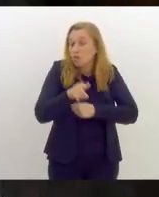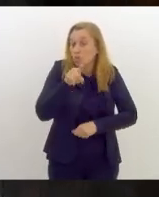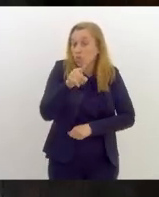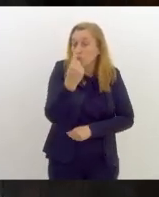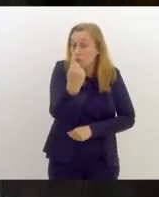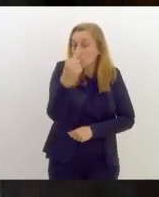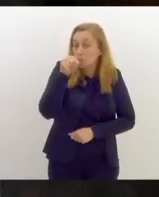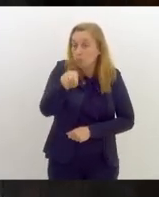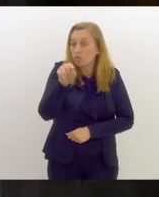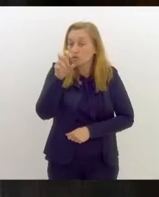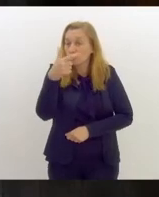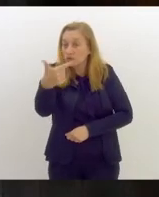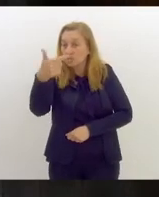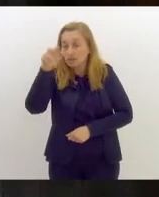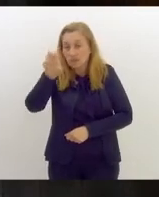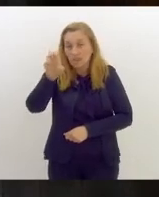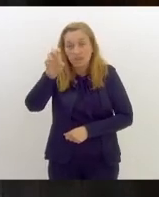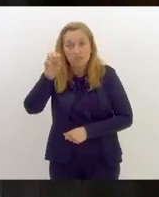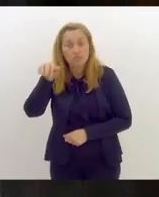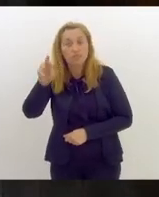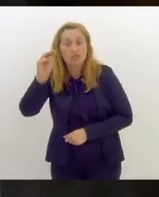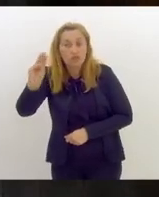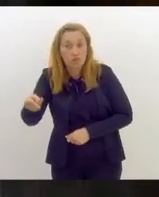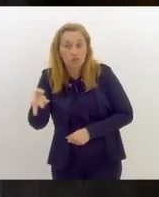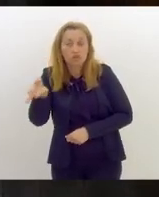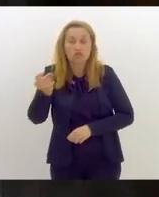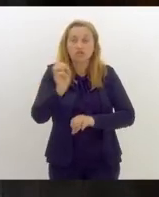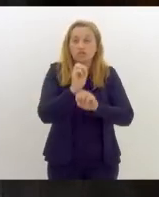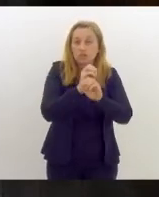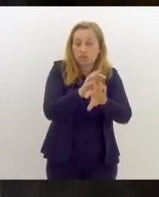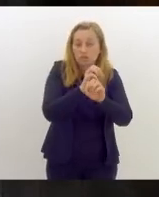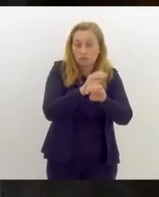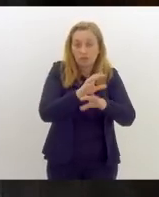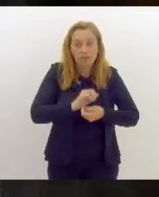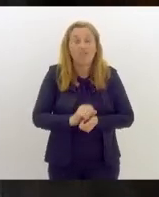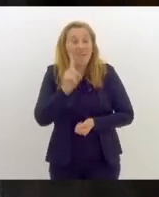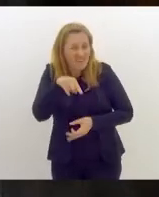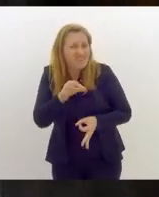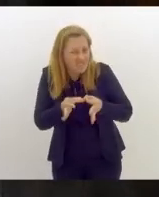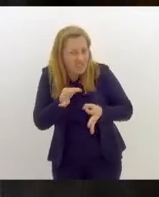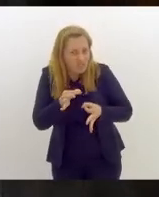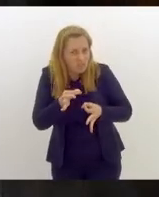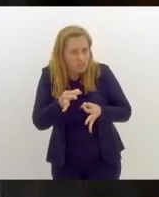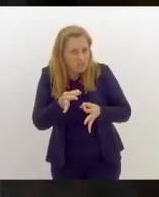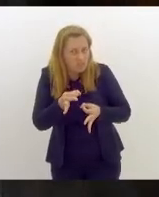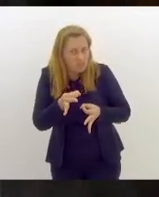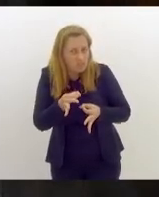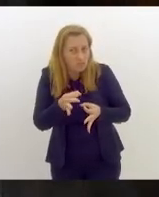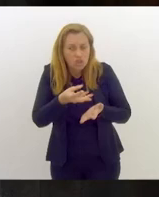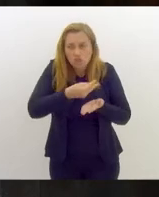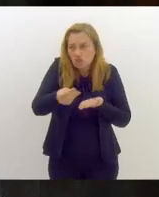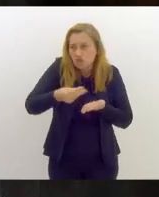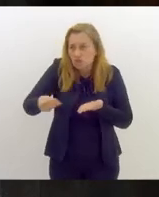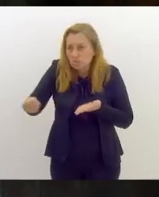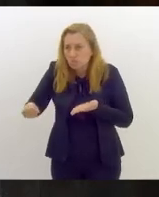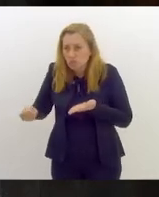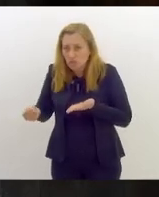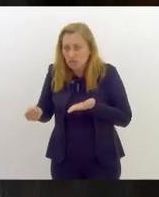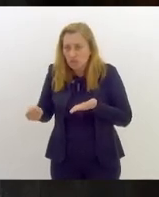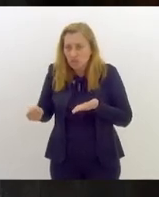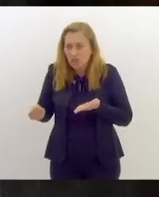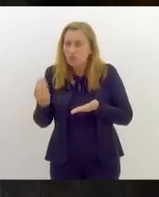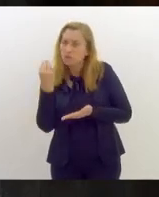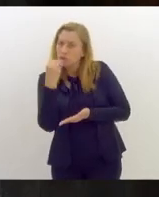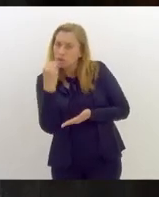vírgula 25 bilhão em educação é justo distribuir dividendo e tirar dinheiro